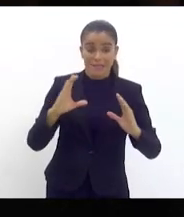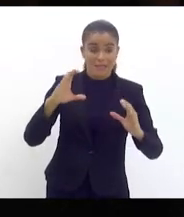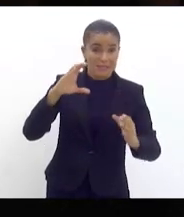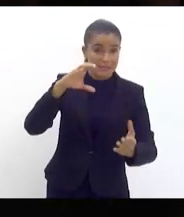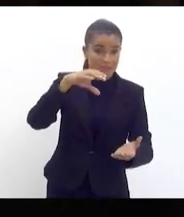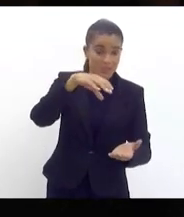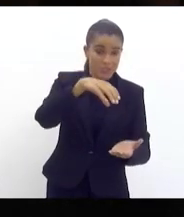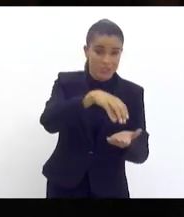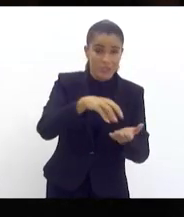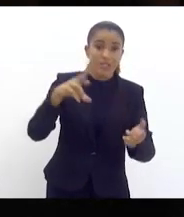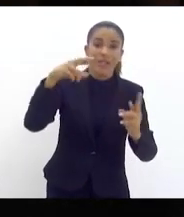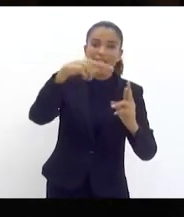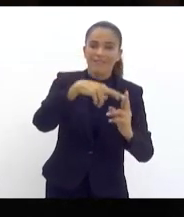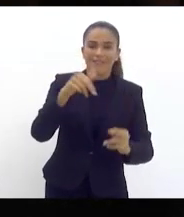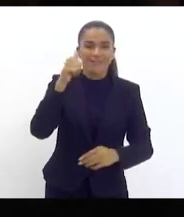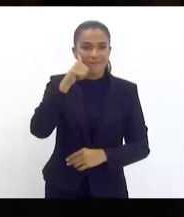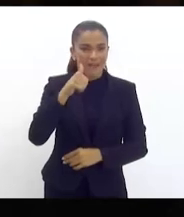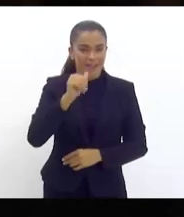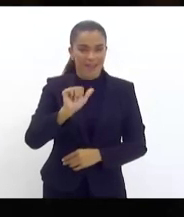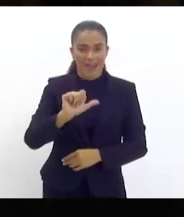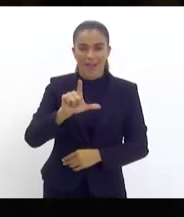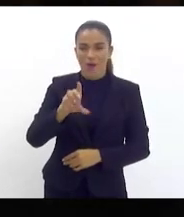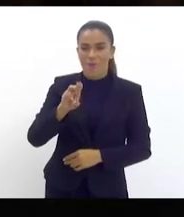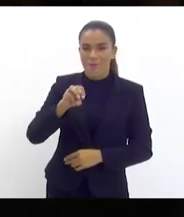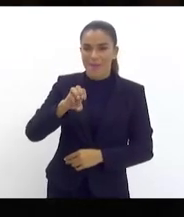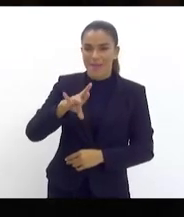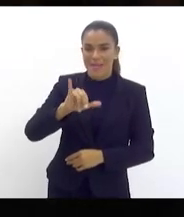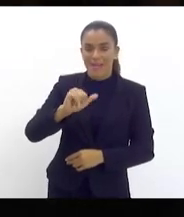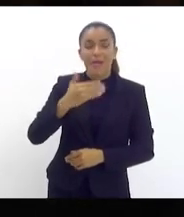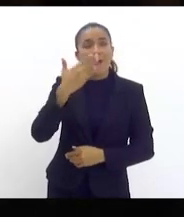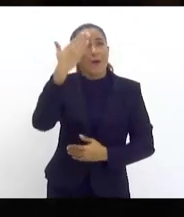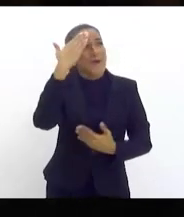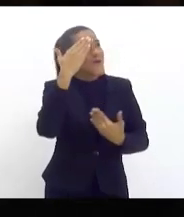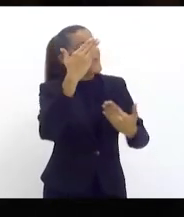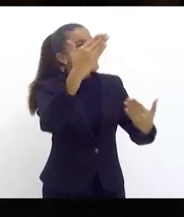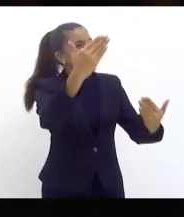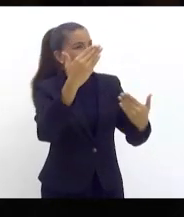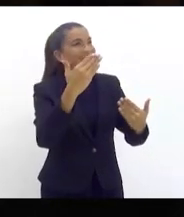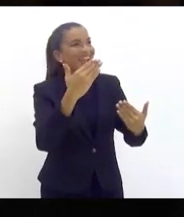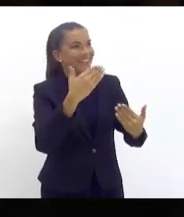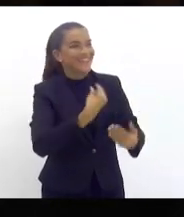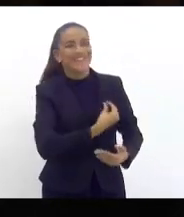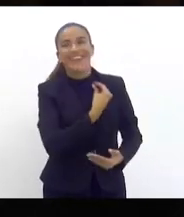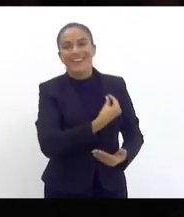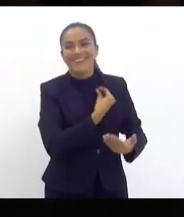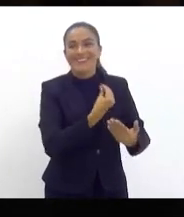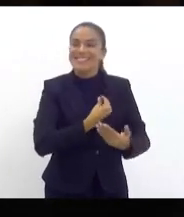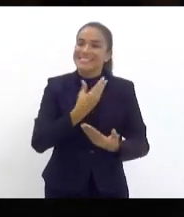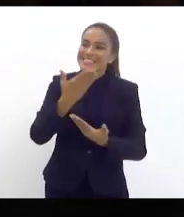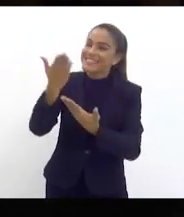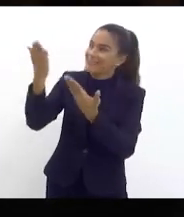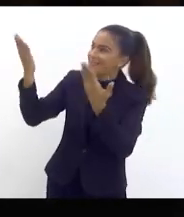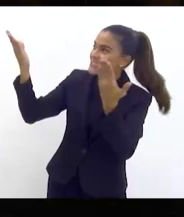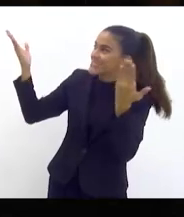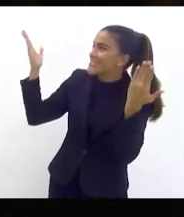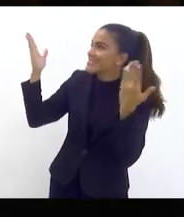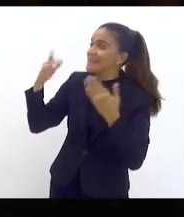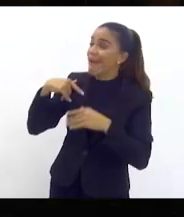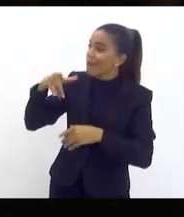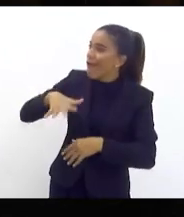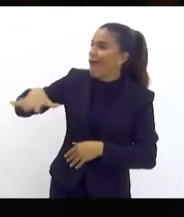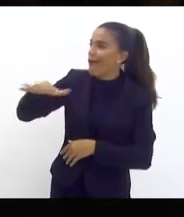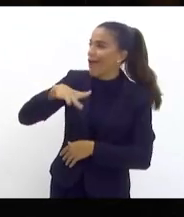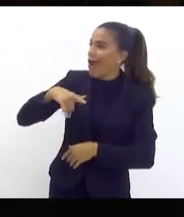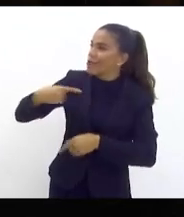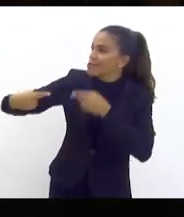Mulher Almerinda Gama. Muito obrigada pela presença de vocês. Esse é o espaço do debate, esse é o espaço onde a gente consolida